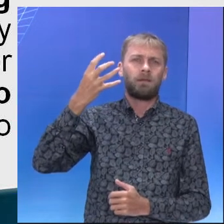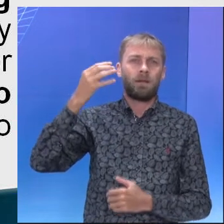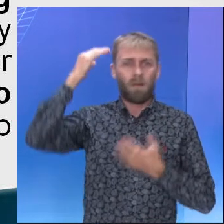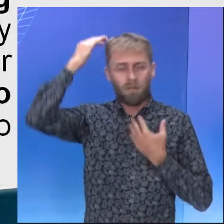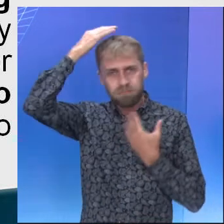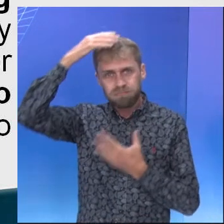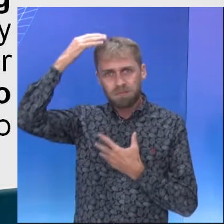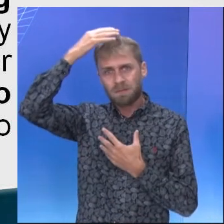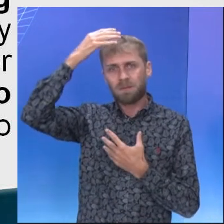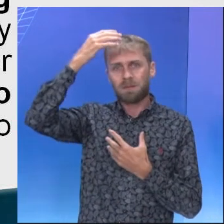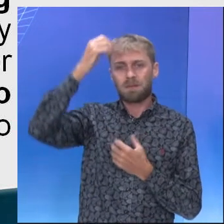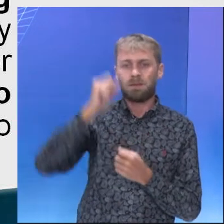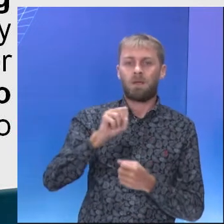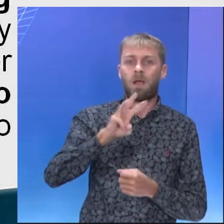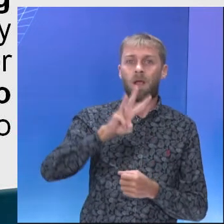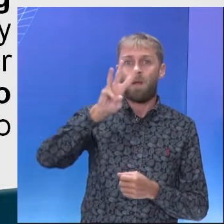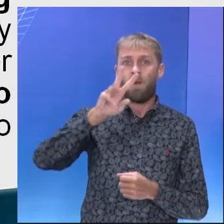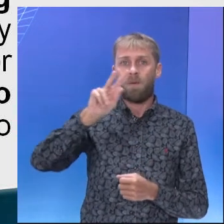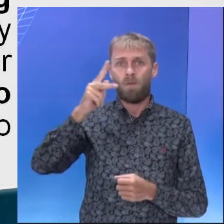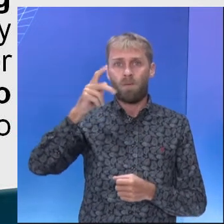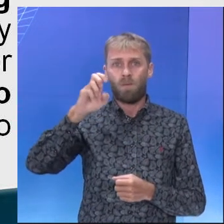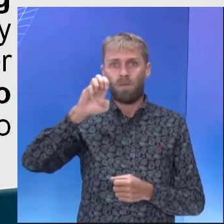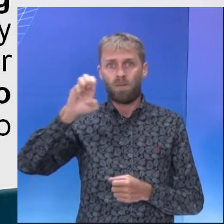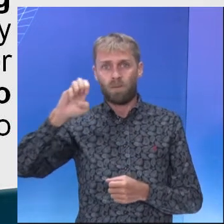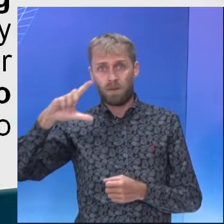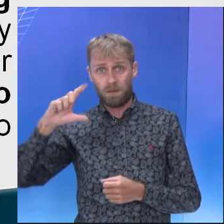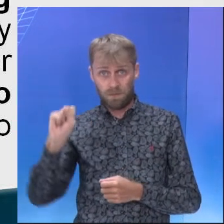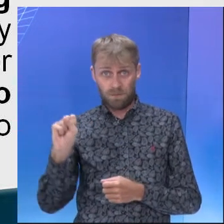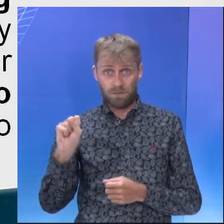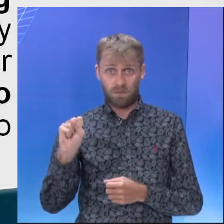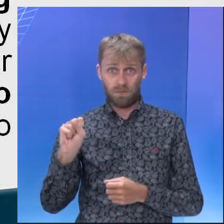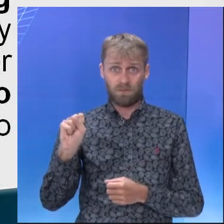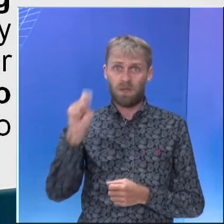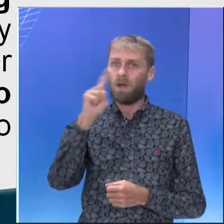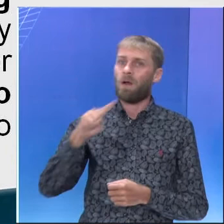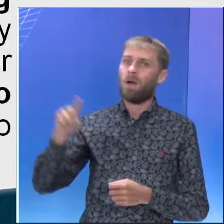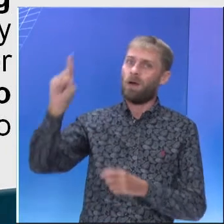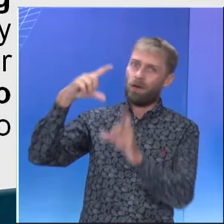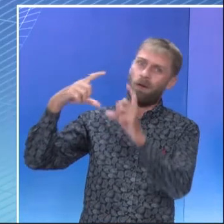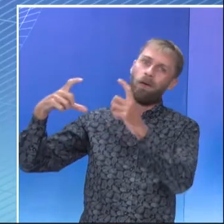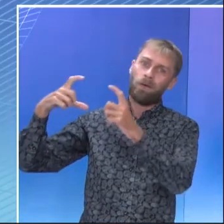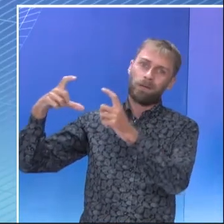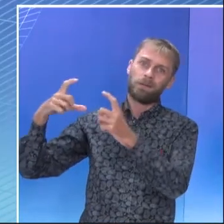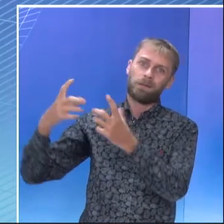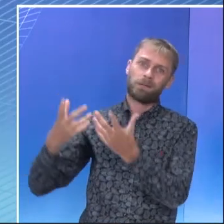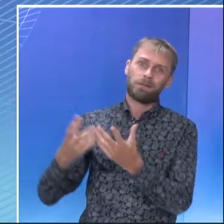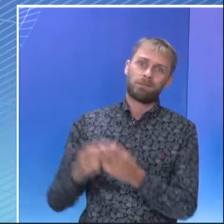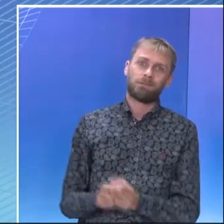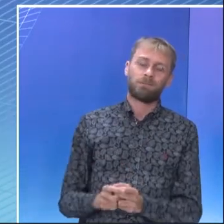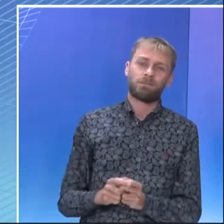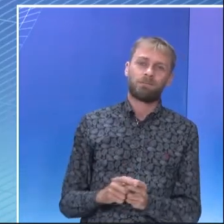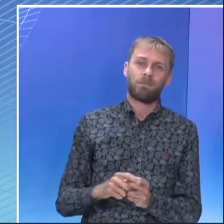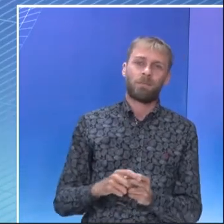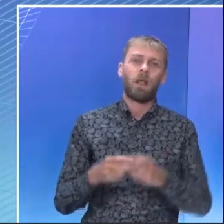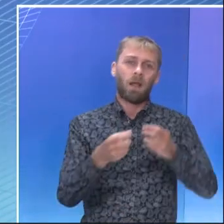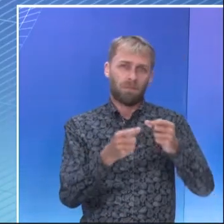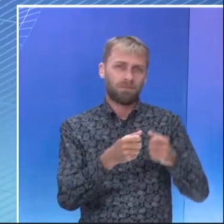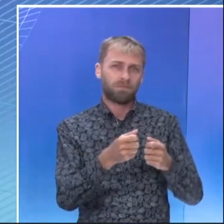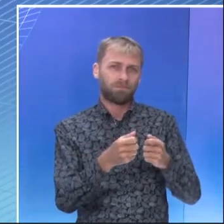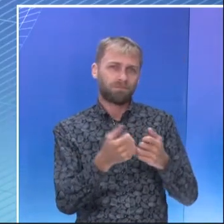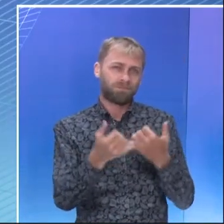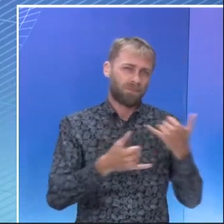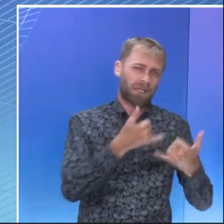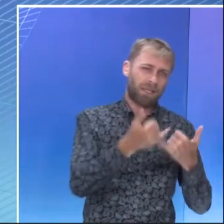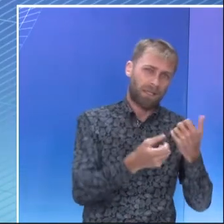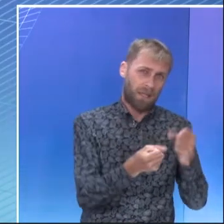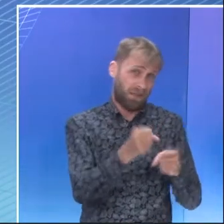Showers on wheels. O wheels é uma palavra difícil. Ah, gente, lembra daqueles Hot Wheels? Quem não lembra de Hot